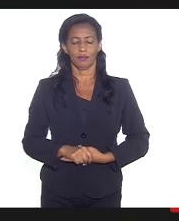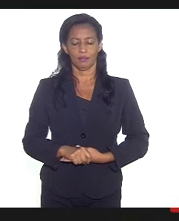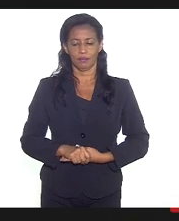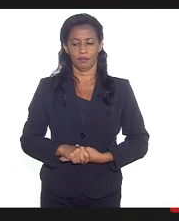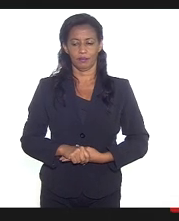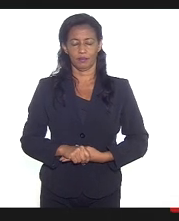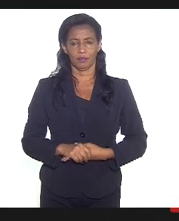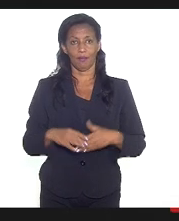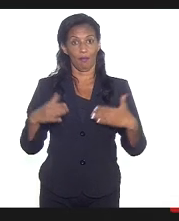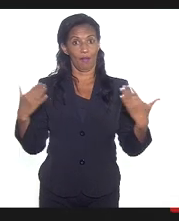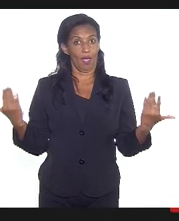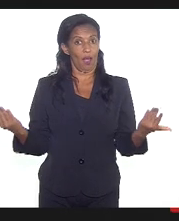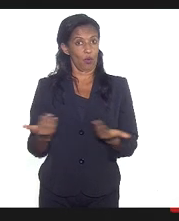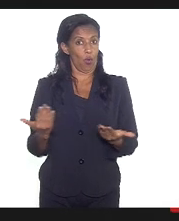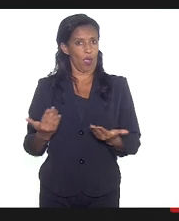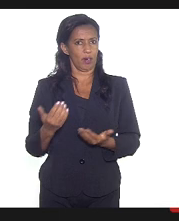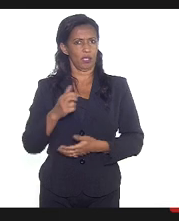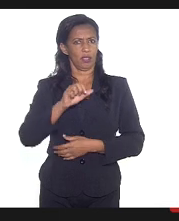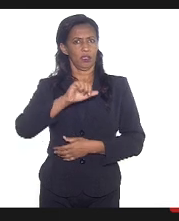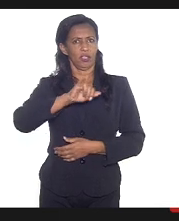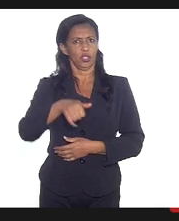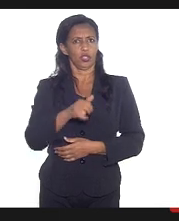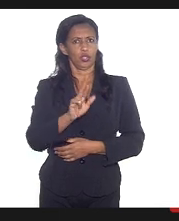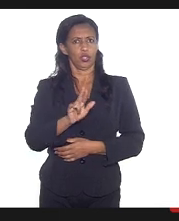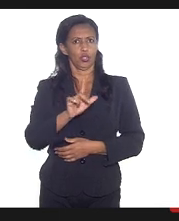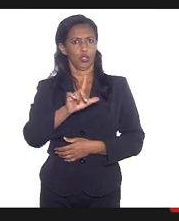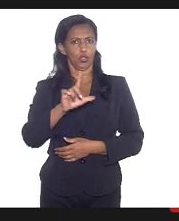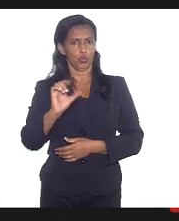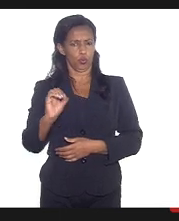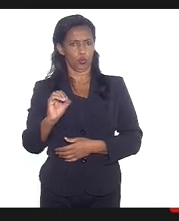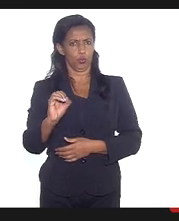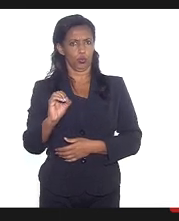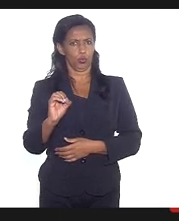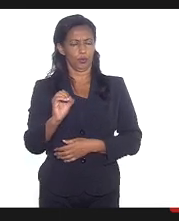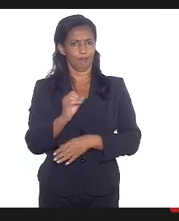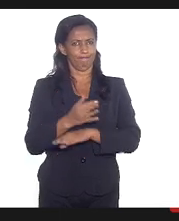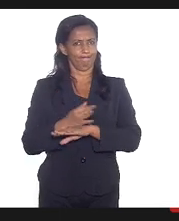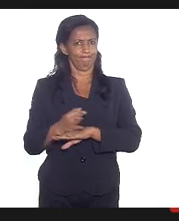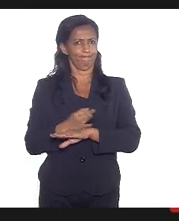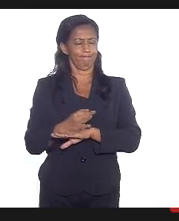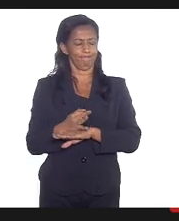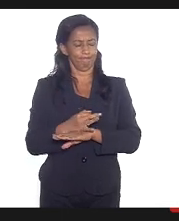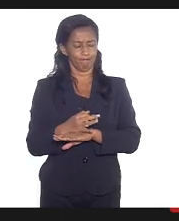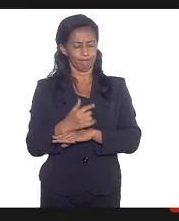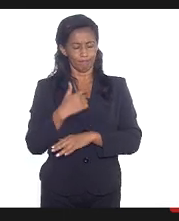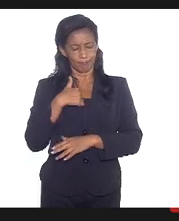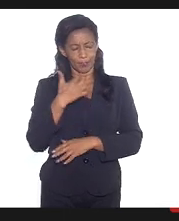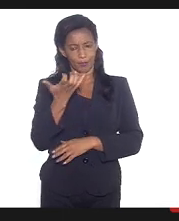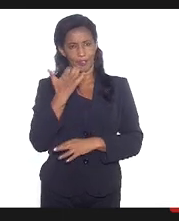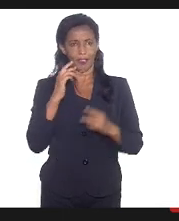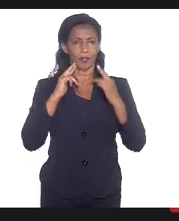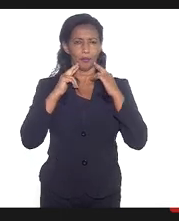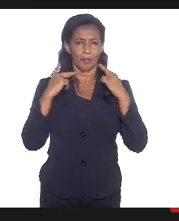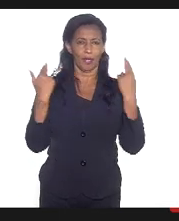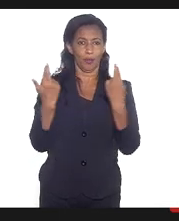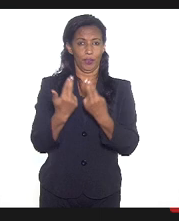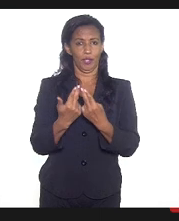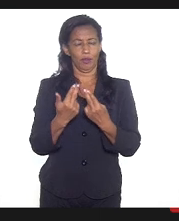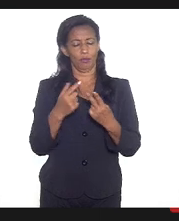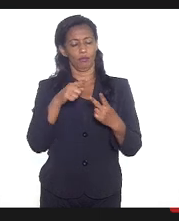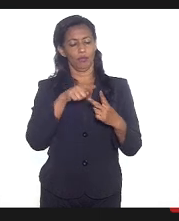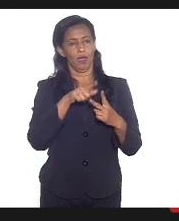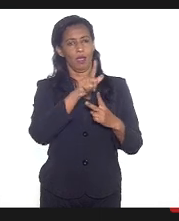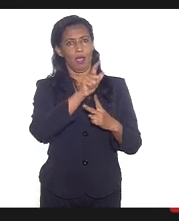agora no recesso, eu vou querer uma reunião com o Alex, você e a Bia.